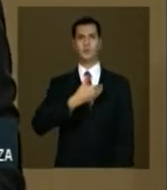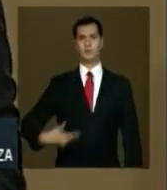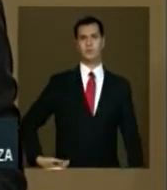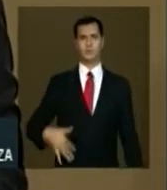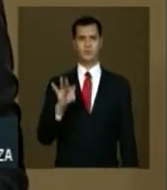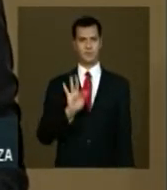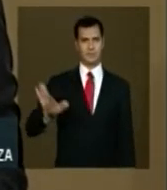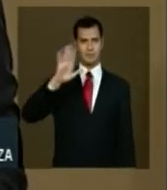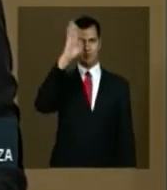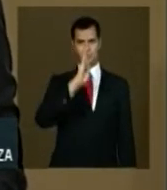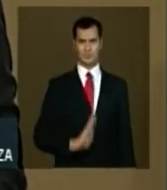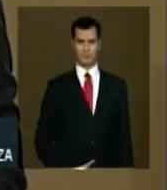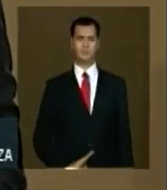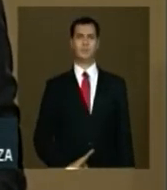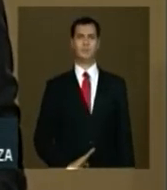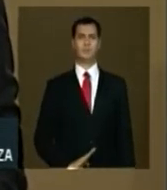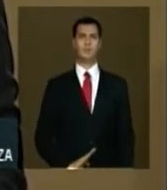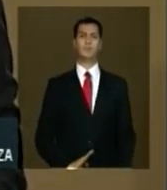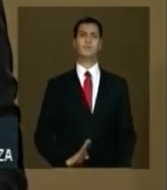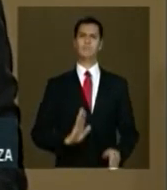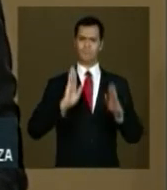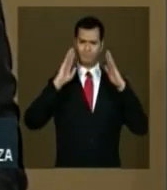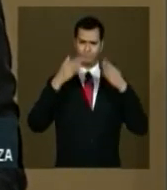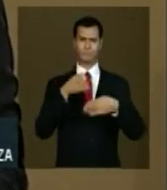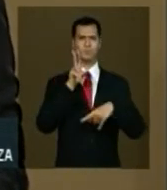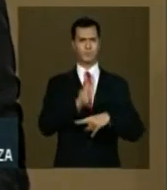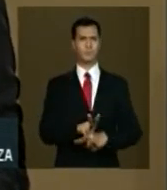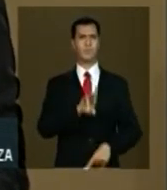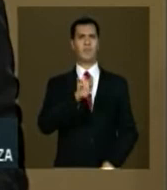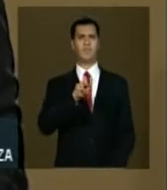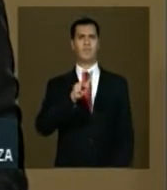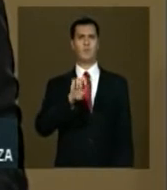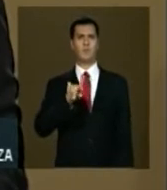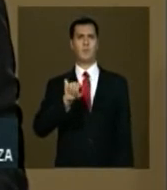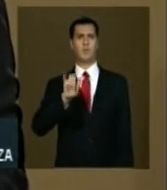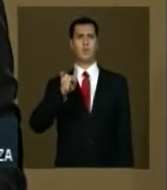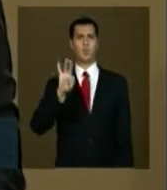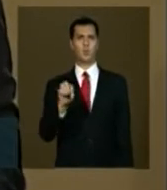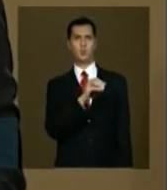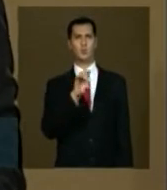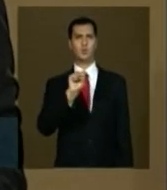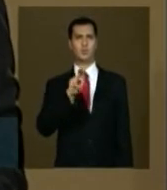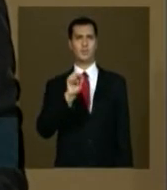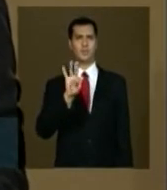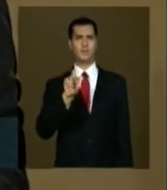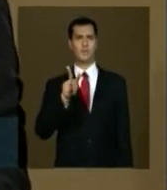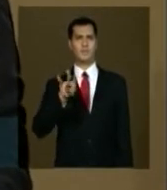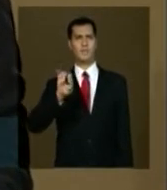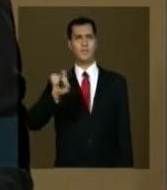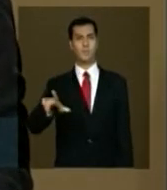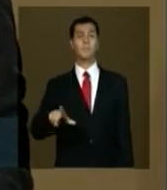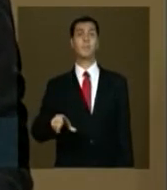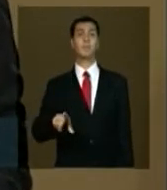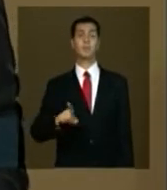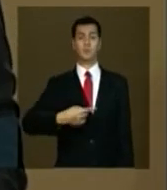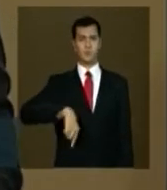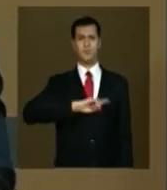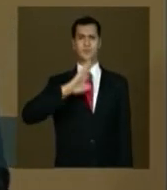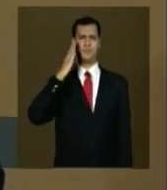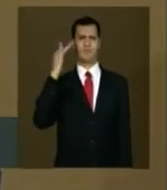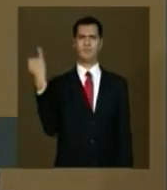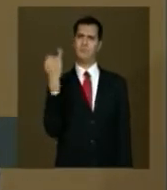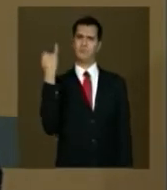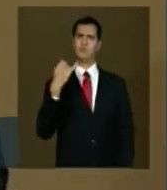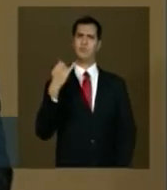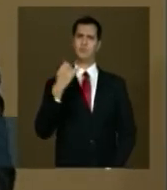sustentável o Brasil reitera esse compromisso convencido do papel fundamental do Estado nesse processo e da importância